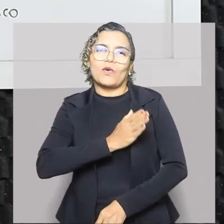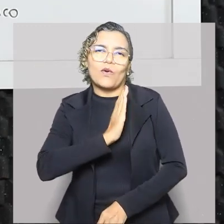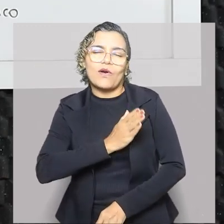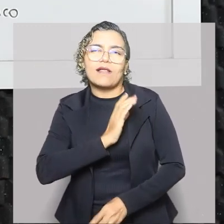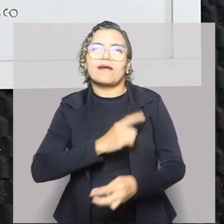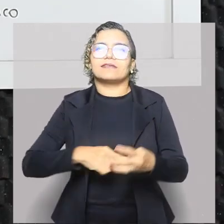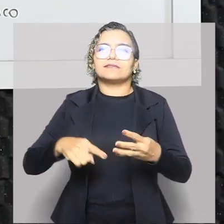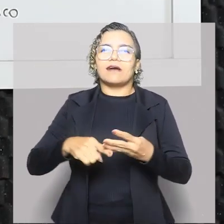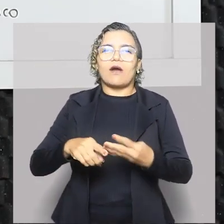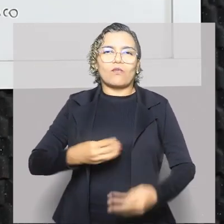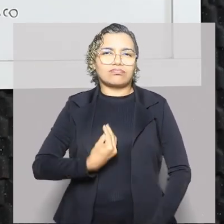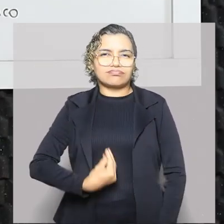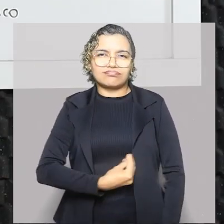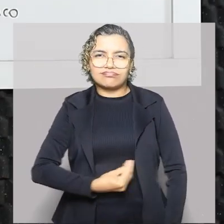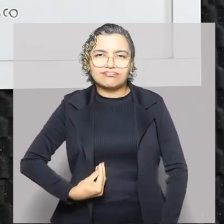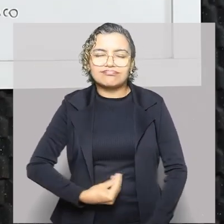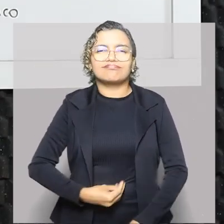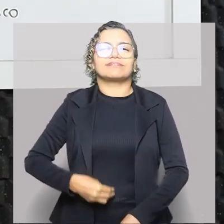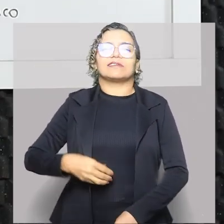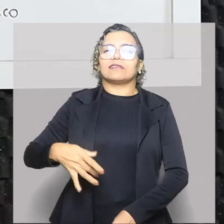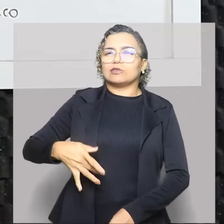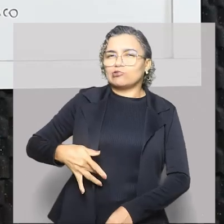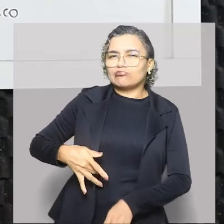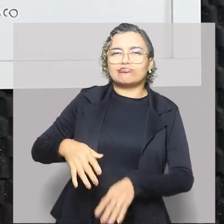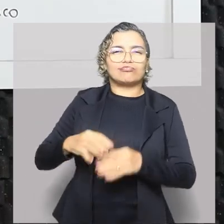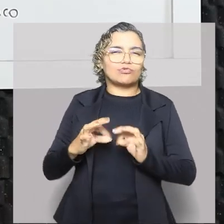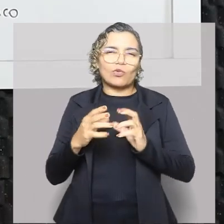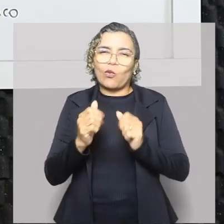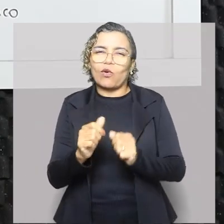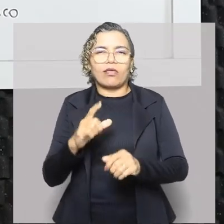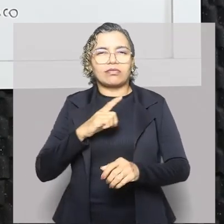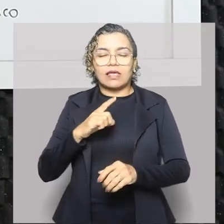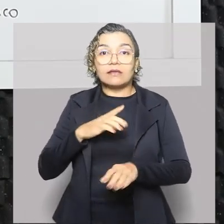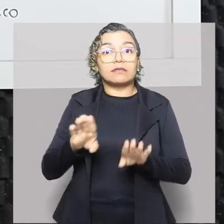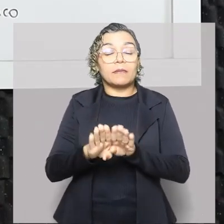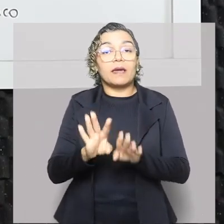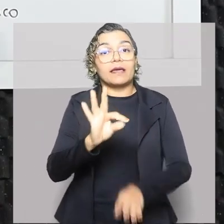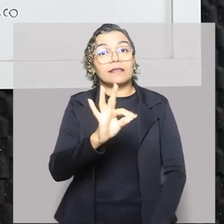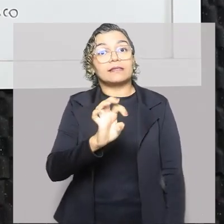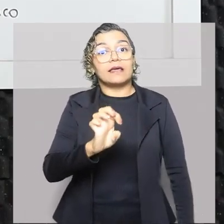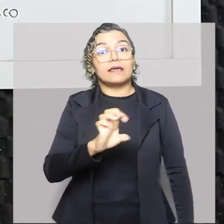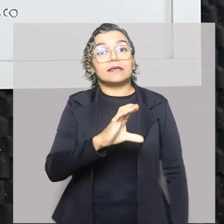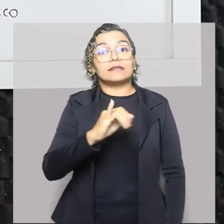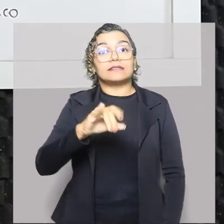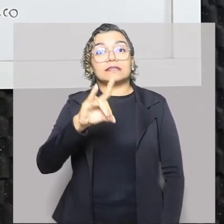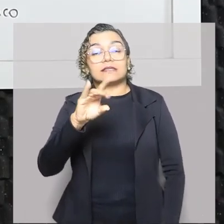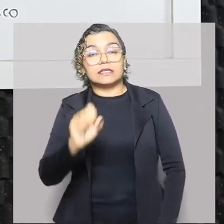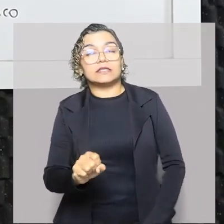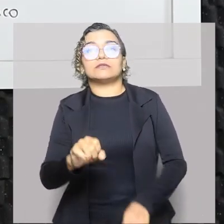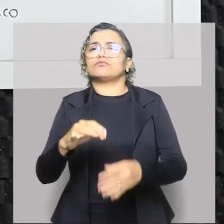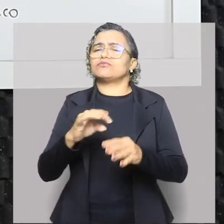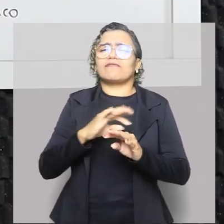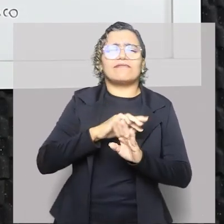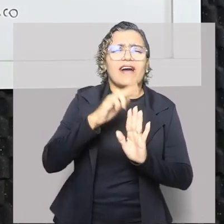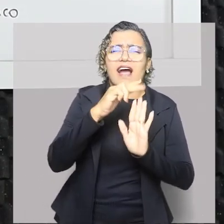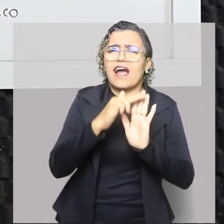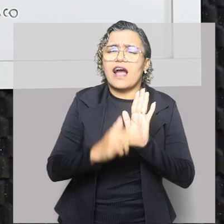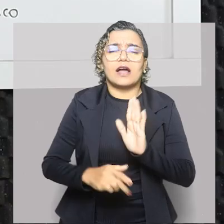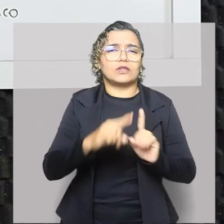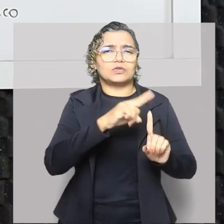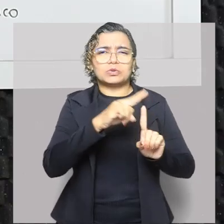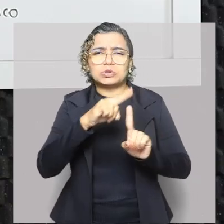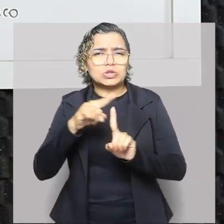como os intestinos, o estômago. Eu já ouvi falar de tecidos, tecido nervoso, tecido muscular,